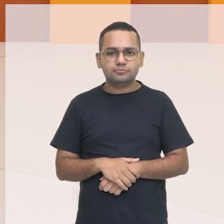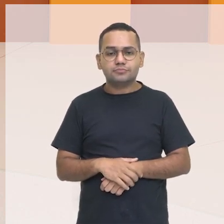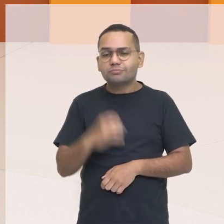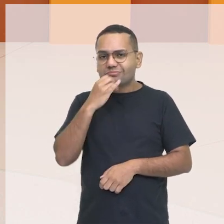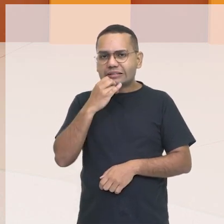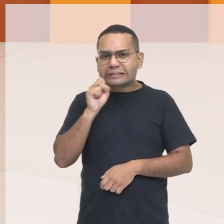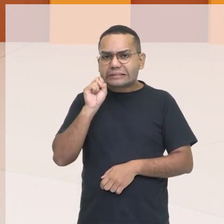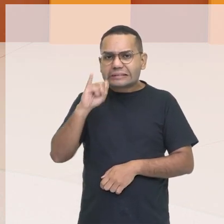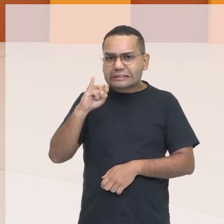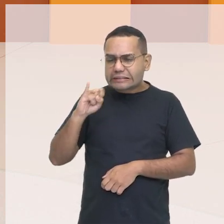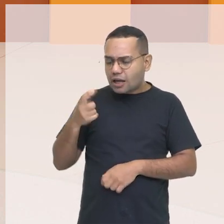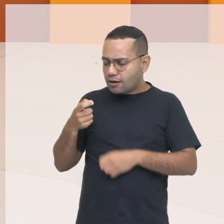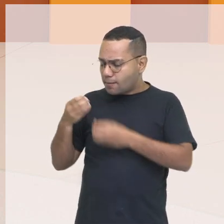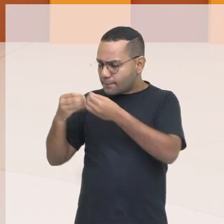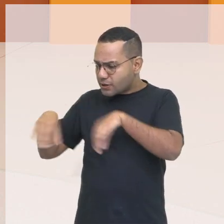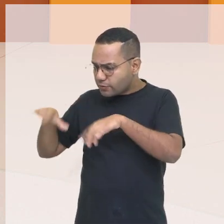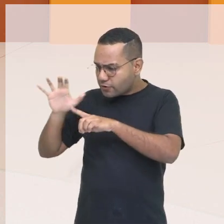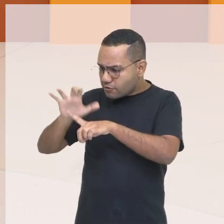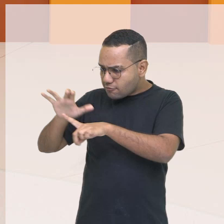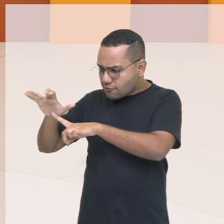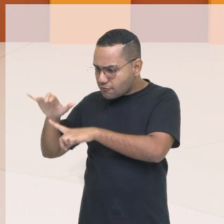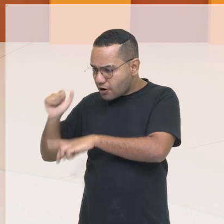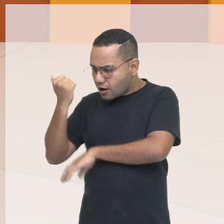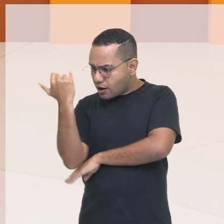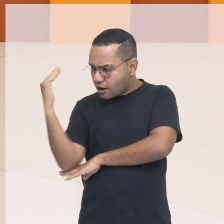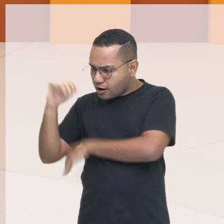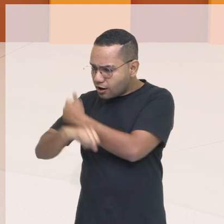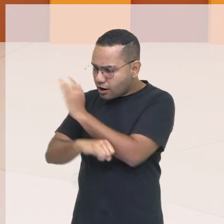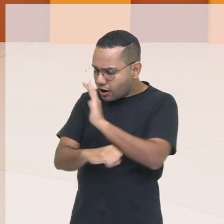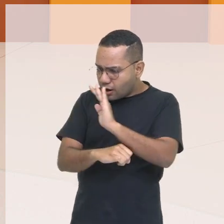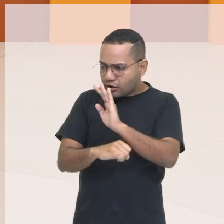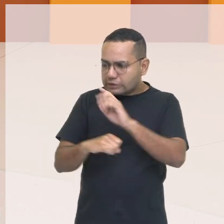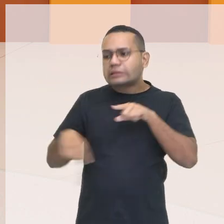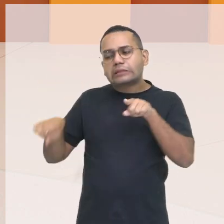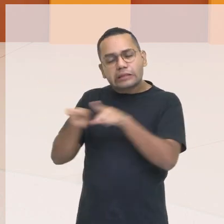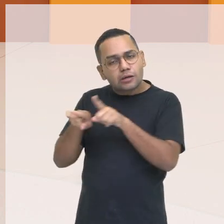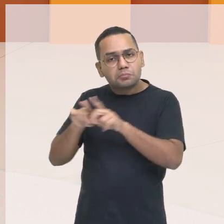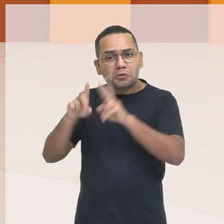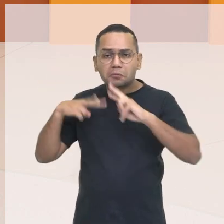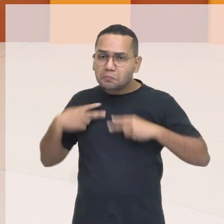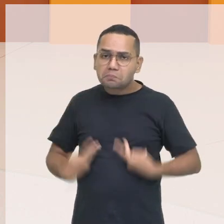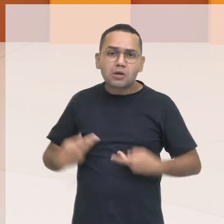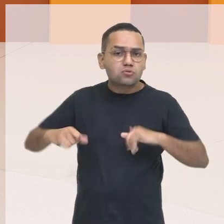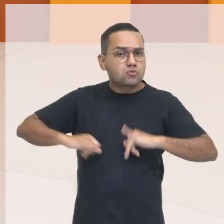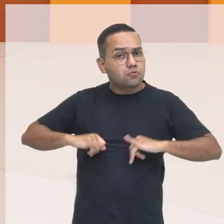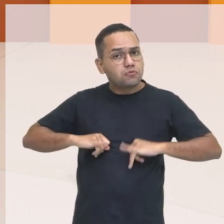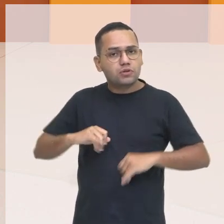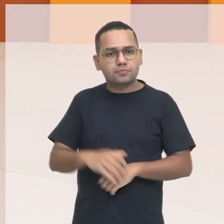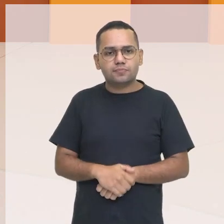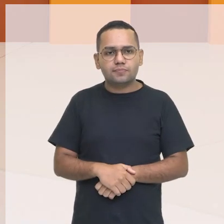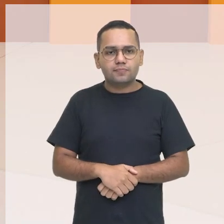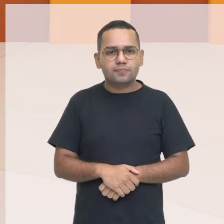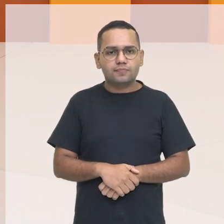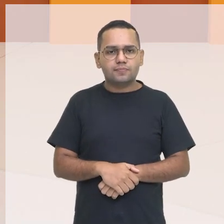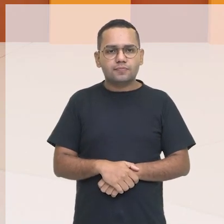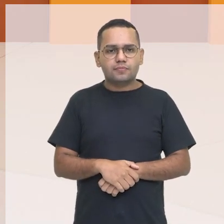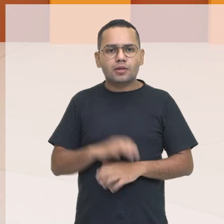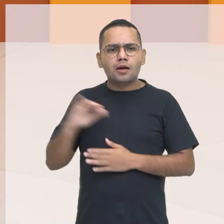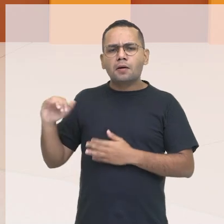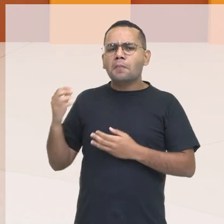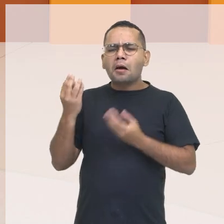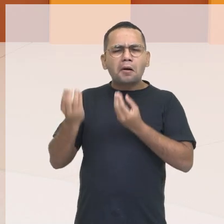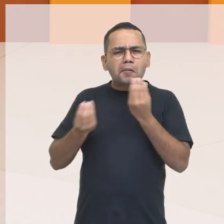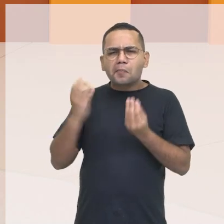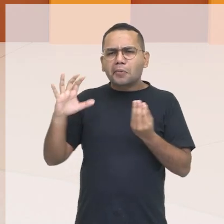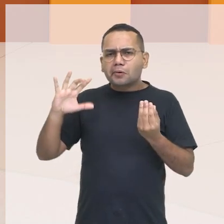está ameaçado, o ser humano está ameaçado. Como é que se dá esse olhar da bioética para a biotecnologia